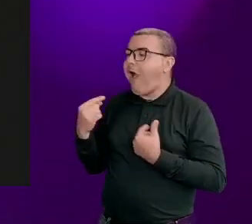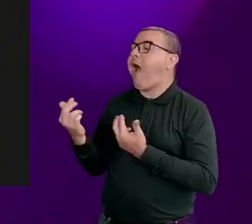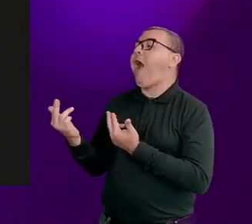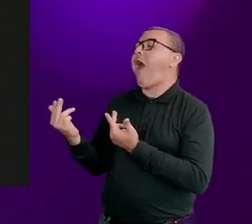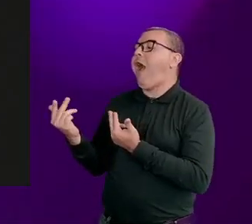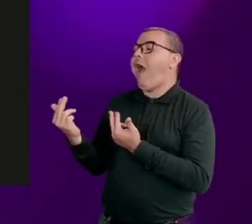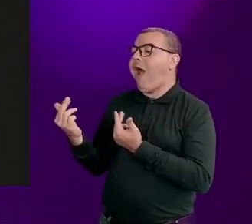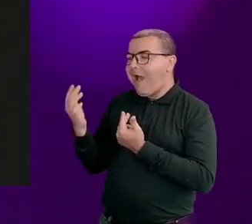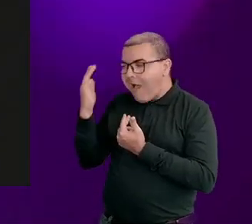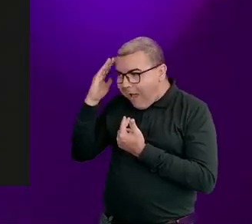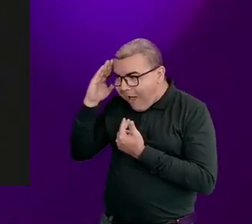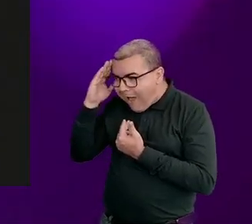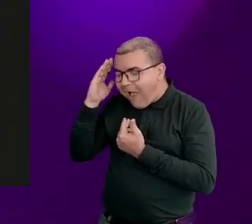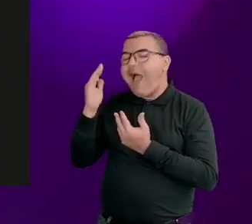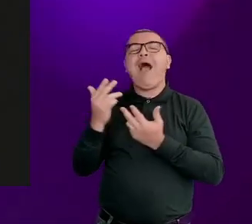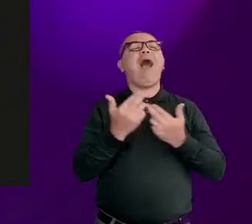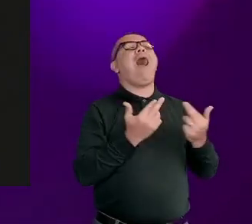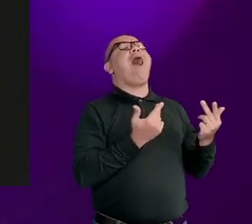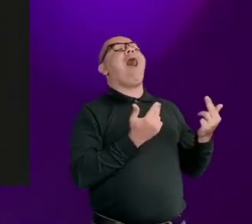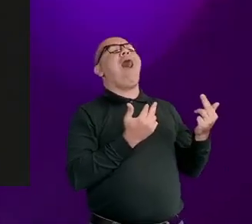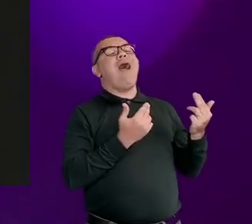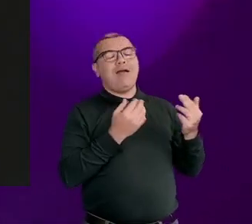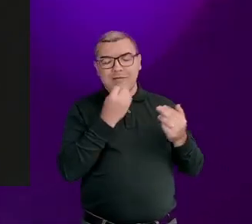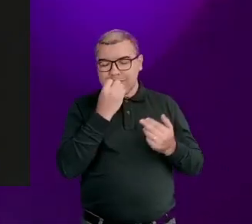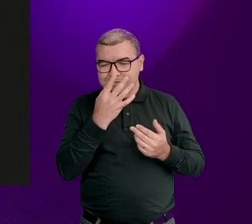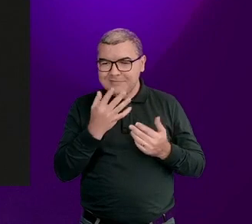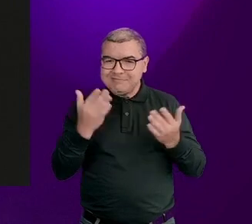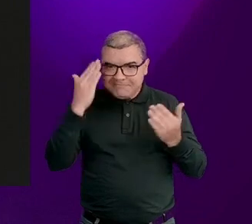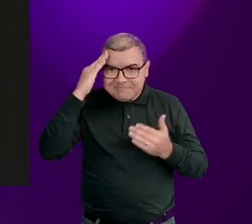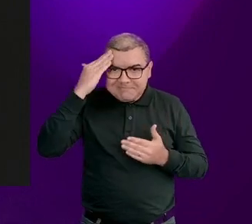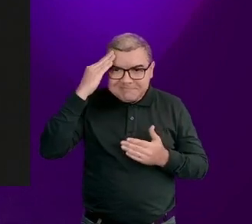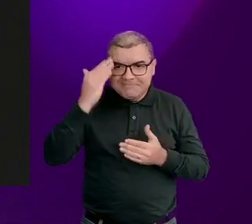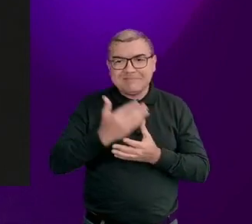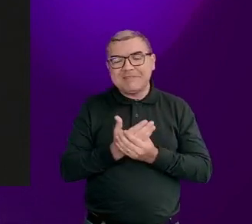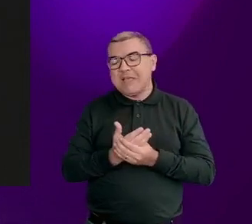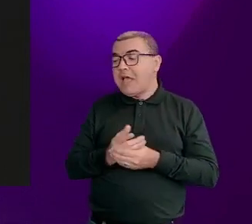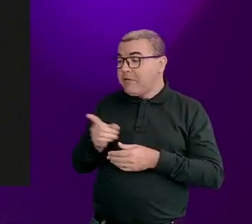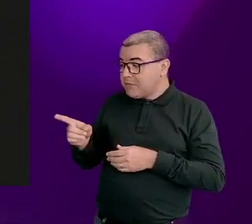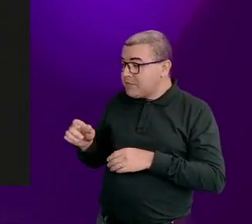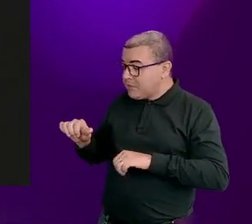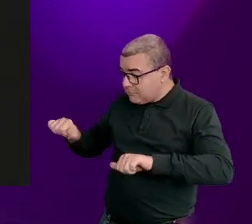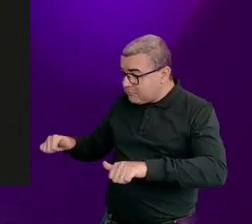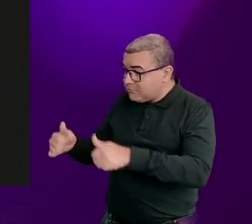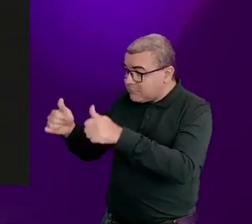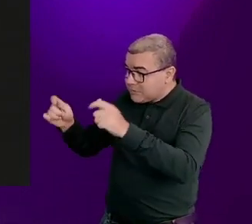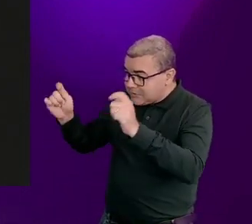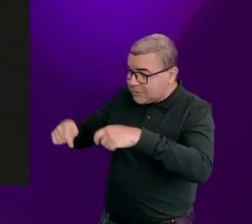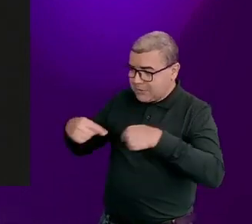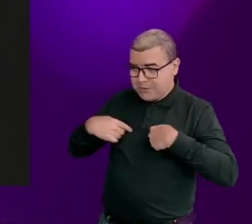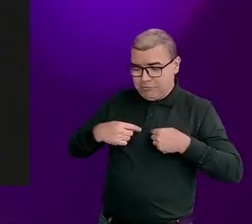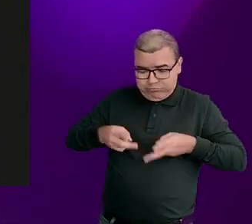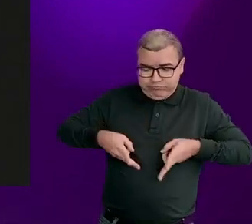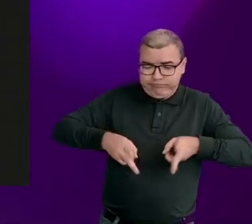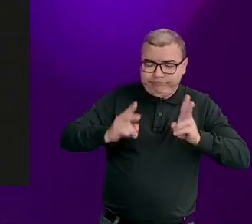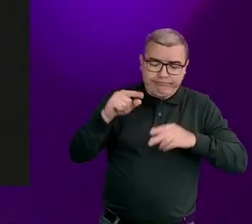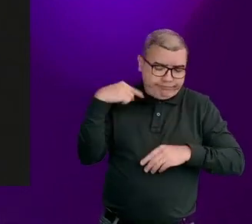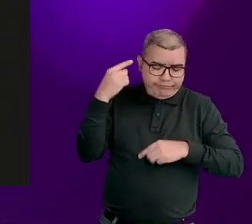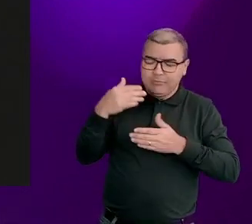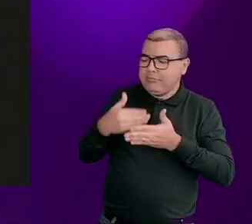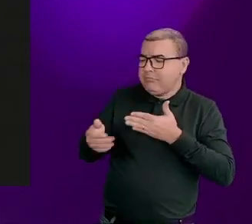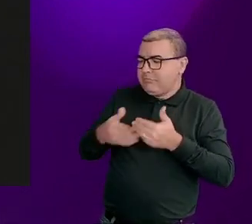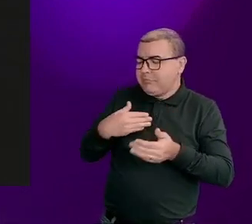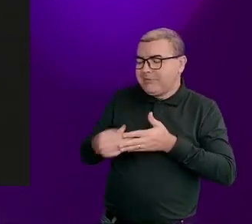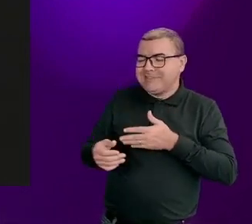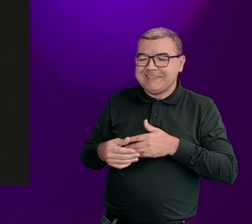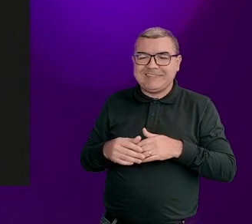ele se sentir mais à vontade de saber que é também, né? Exatamente. E ele pode melhorar e eu continuo sendo maluco, não tem problema